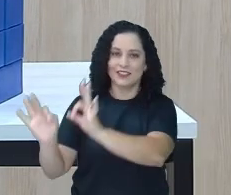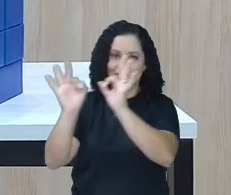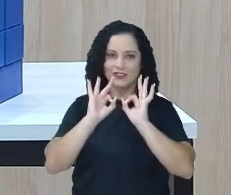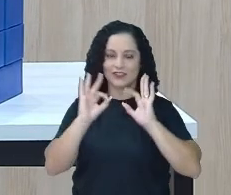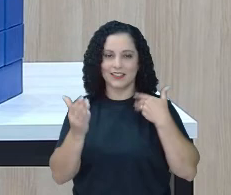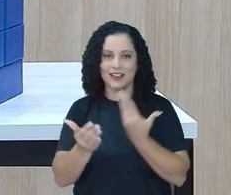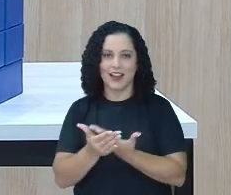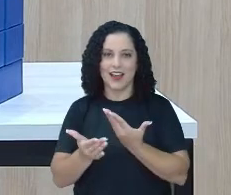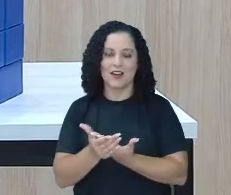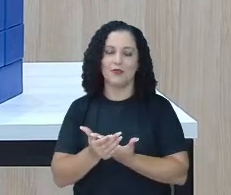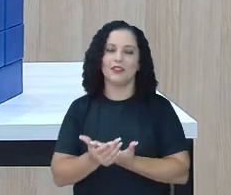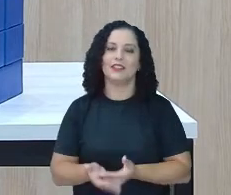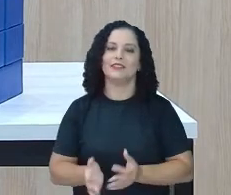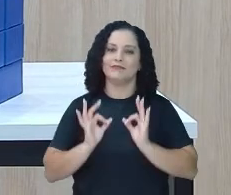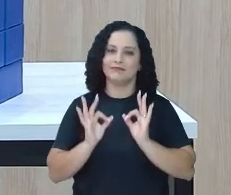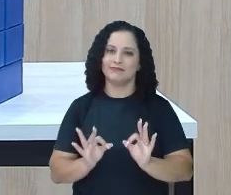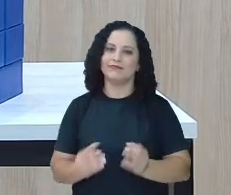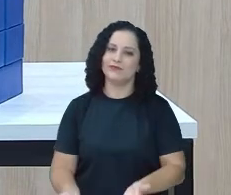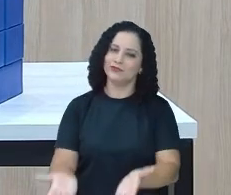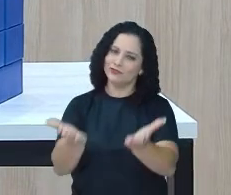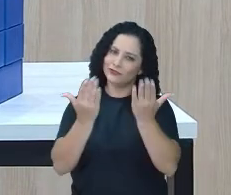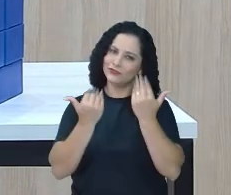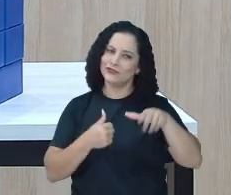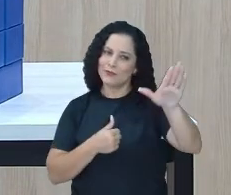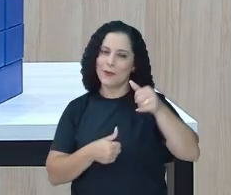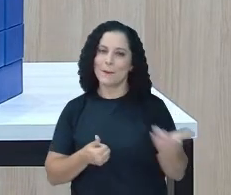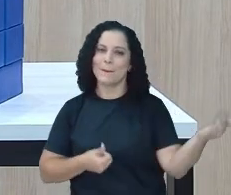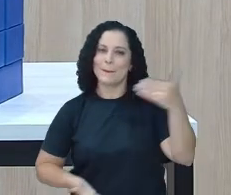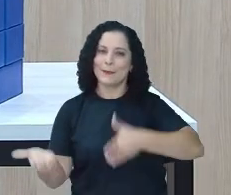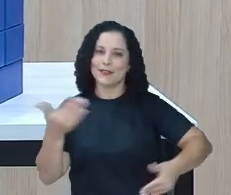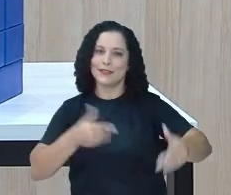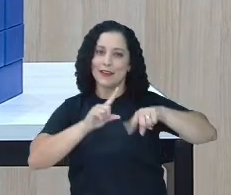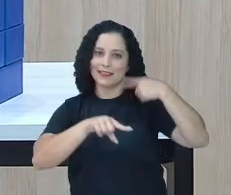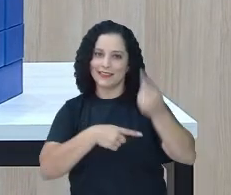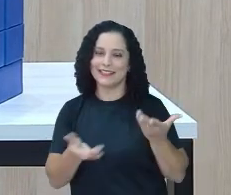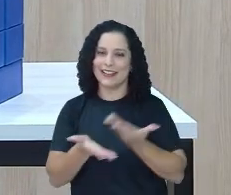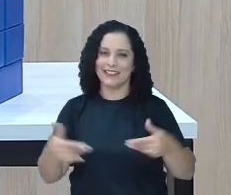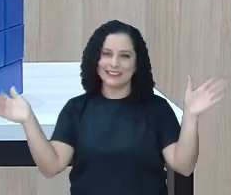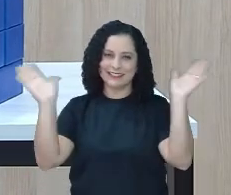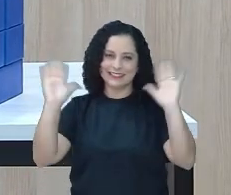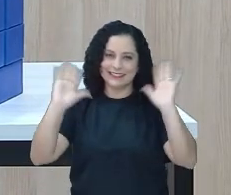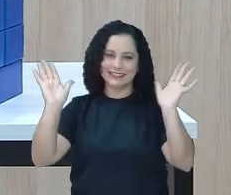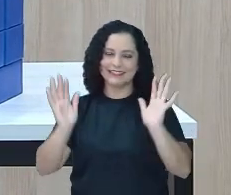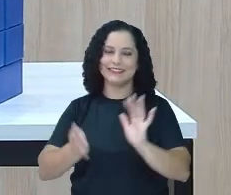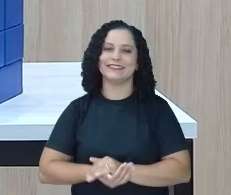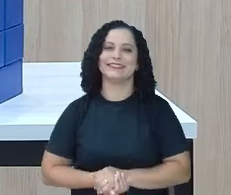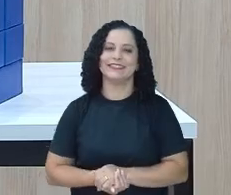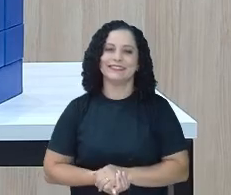aula, tá bom? Convida mais alguém para participar junto com a gente. A gente vai se ver na próxima. Até lá. Tchau, tchau.